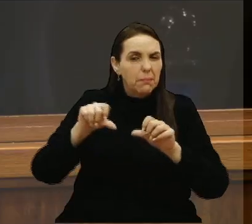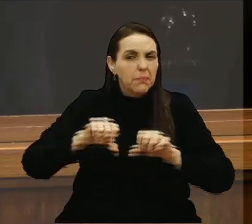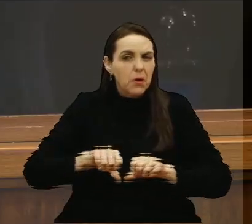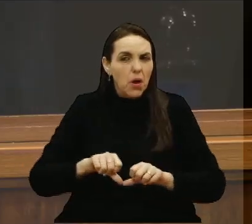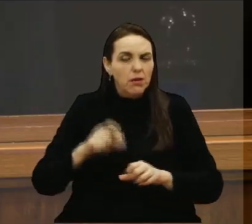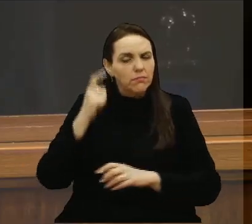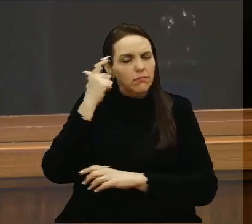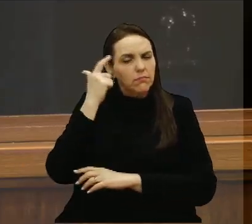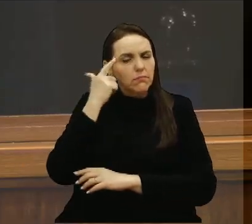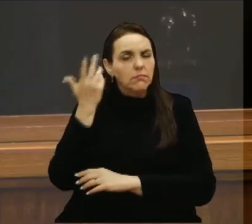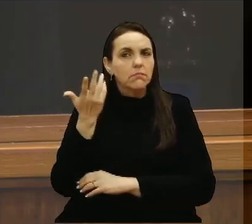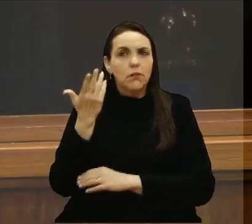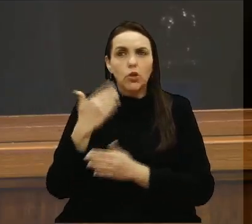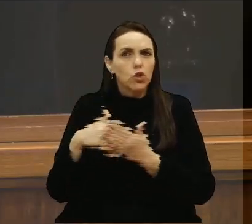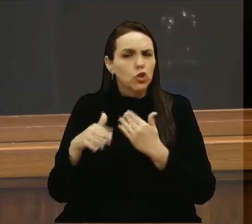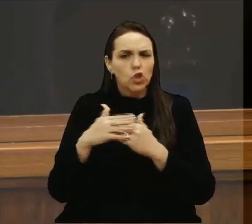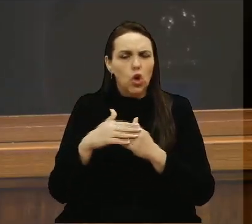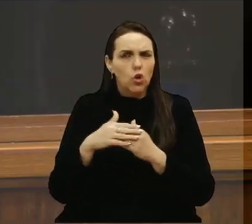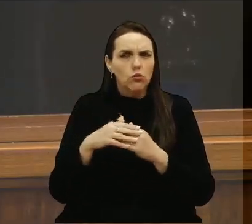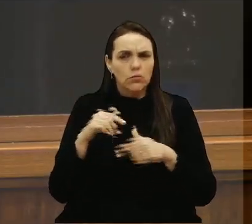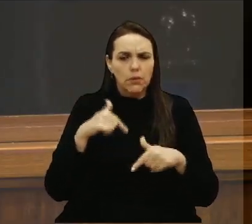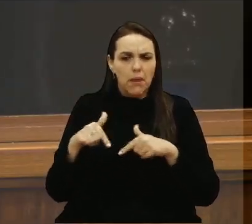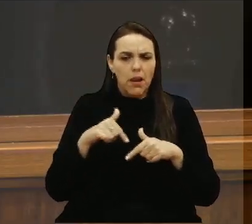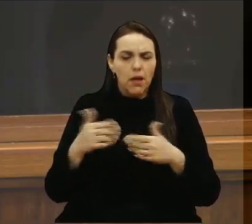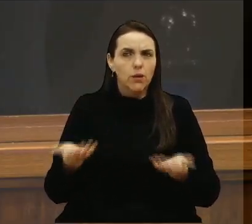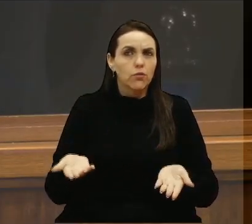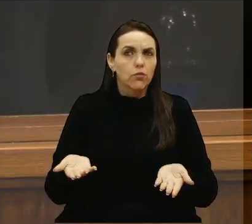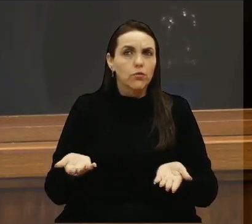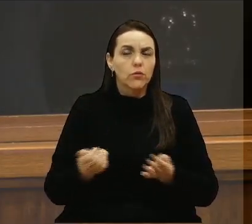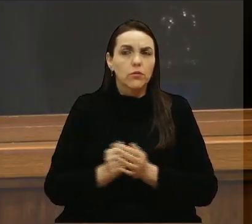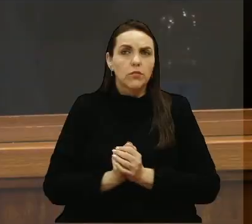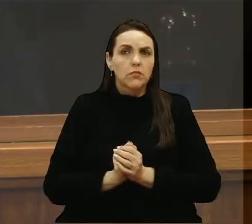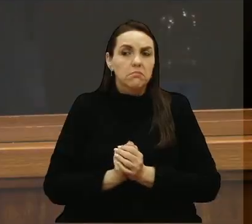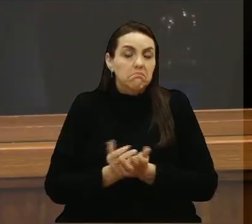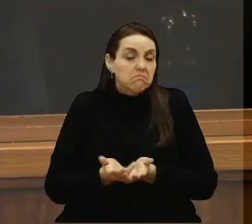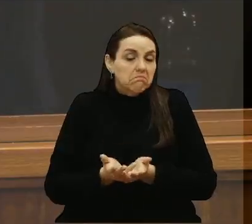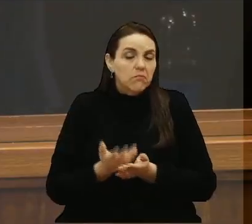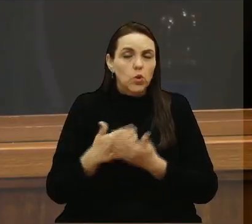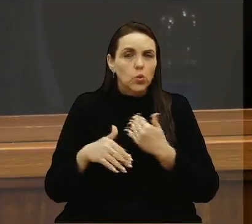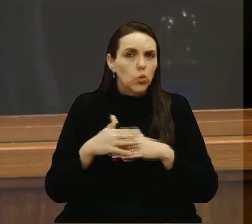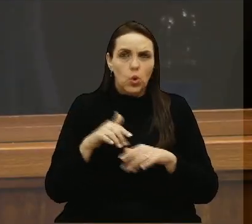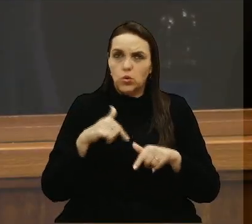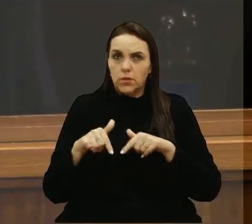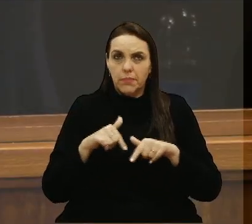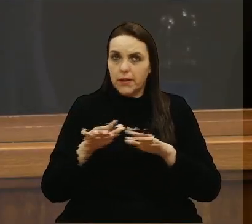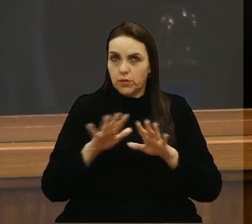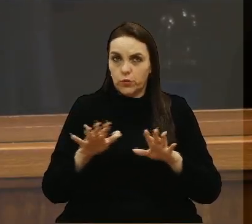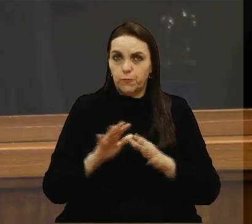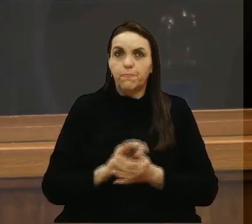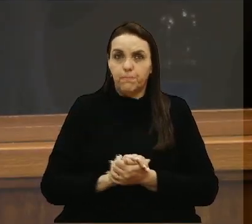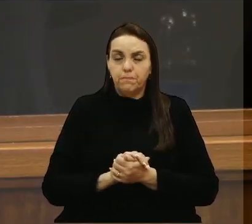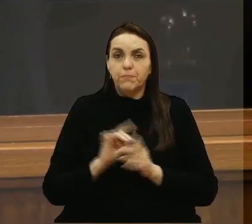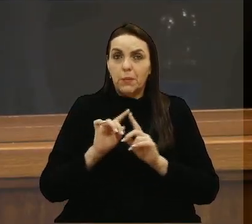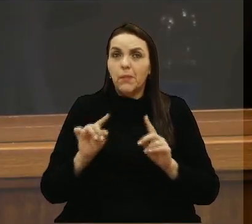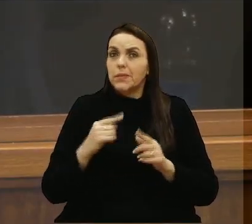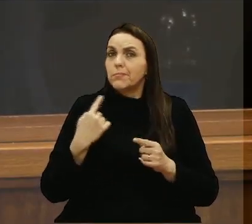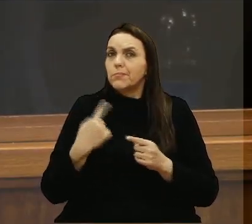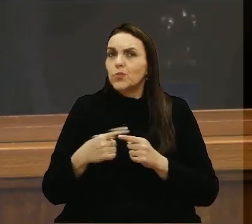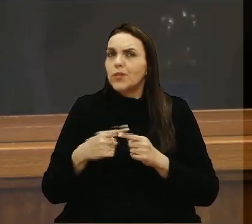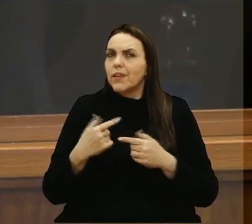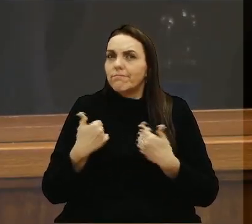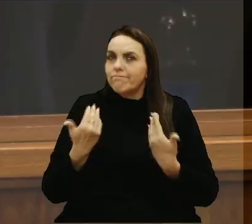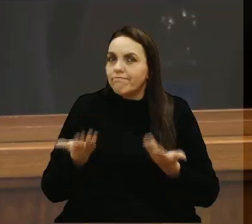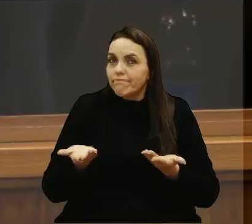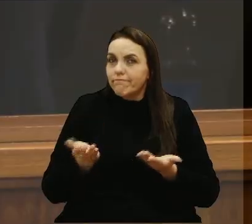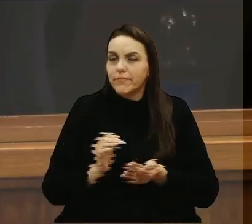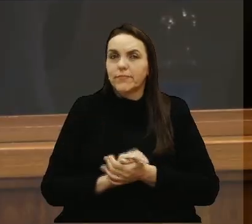fico pensando, está todo mundo empregado. Já lhe dou. Está todo mundo empregado. Mas por que será?